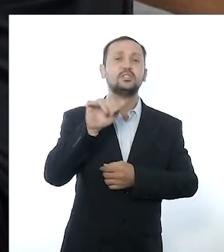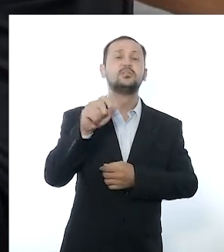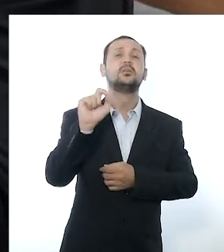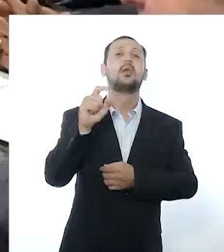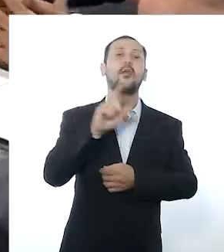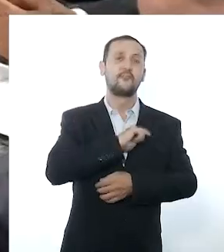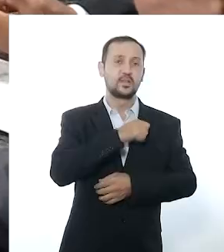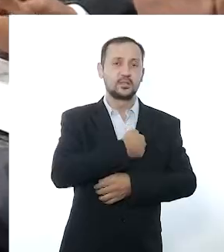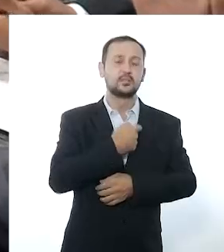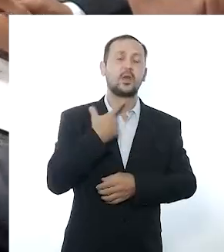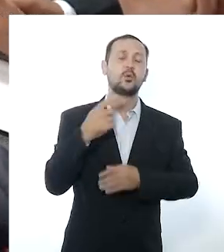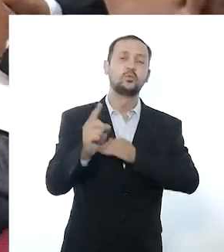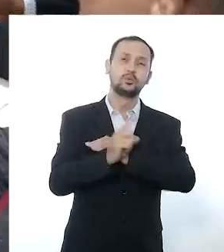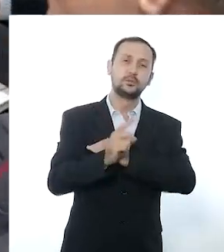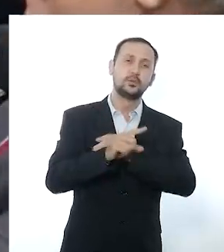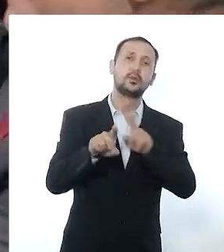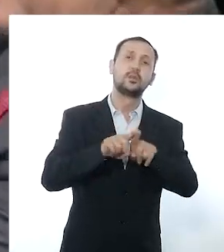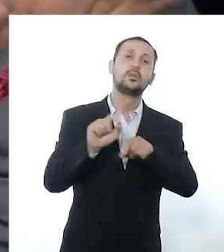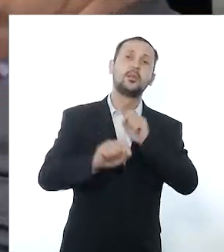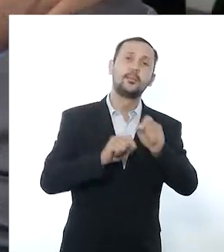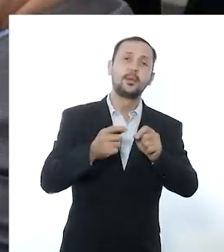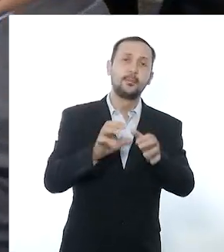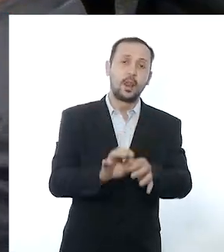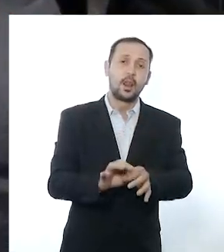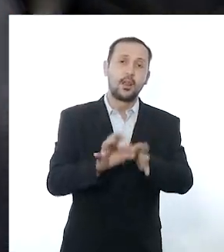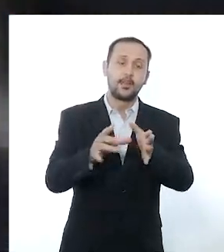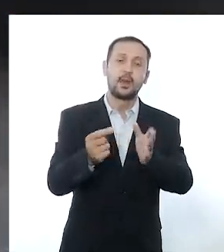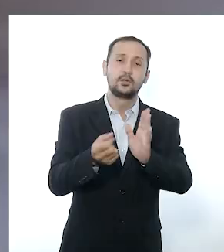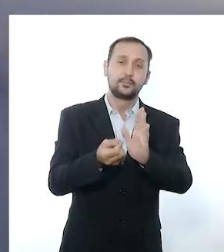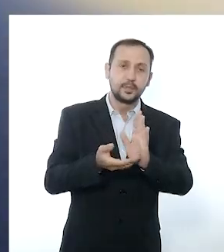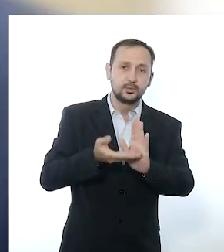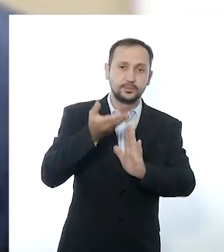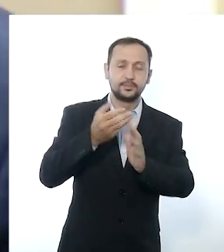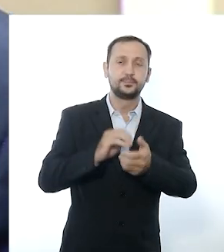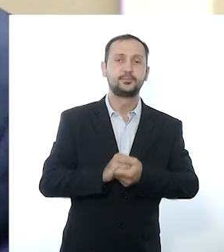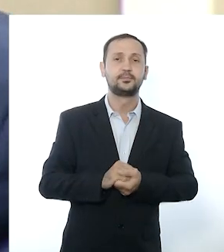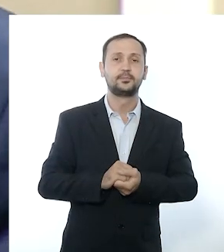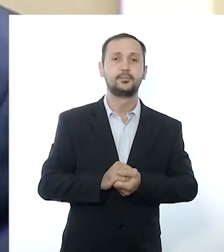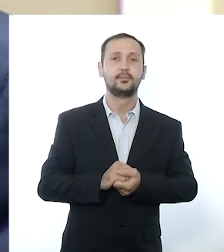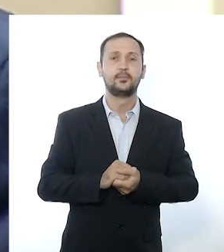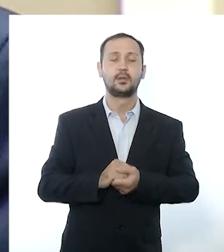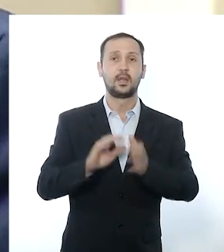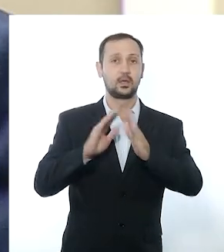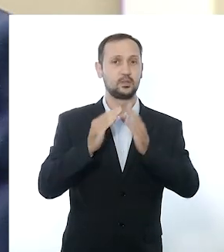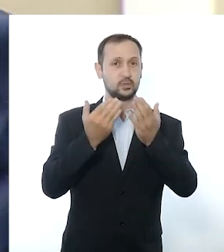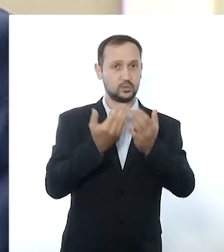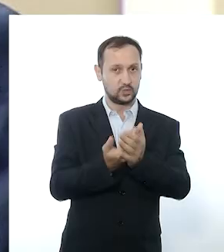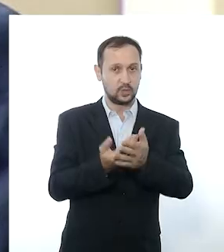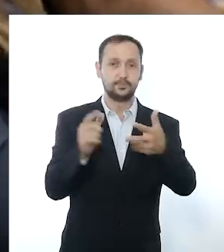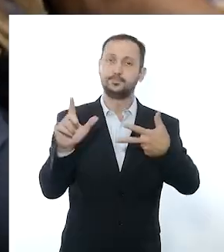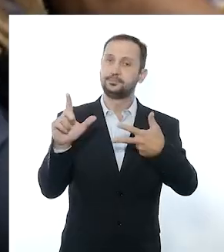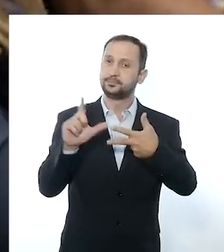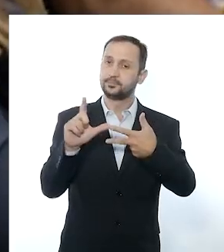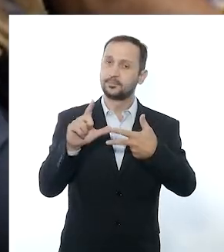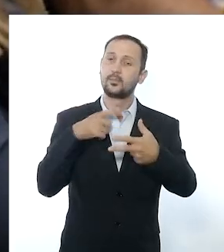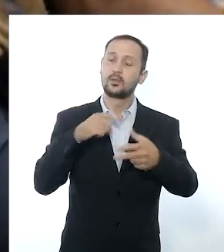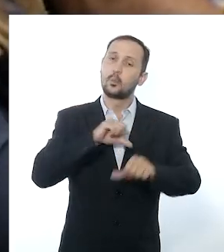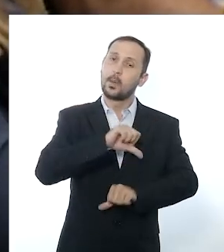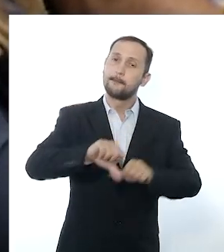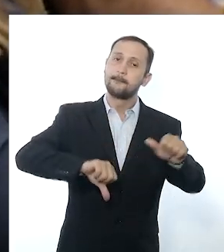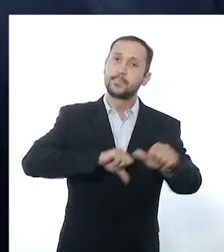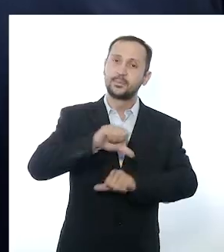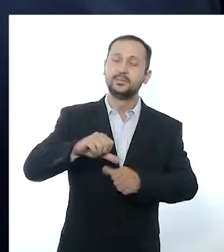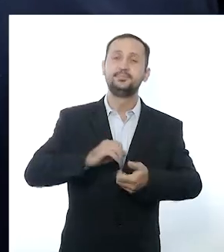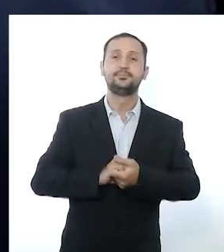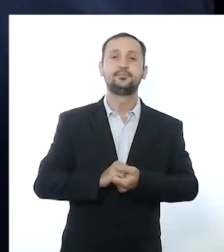os serviços e também por conceder os reajustes tarifários. A Escola do Legislativo passa por reformulações e